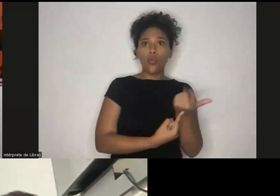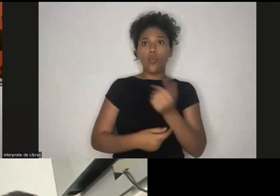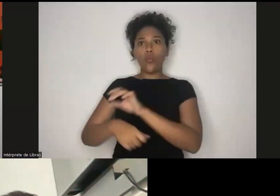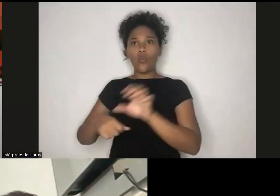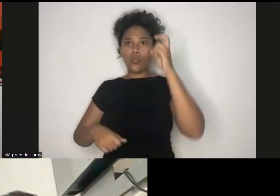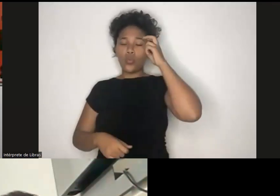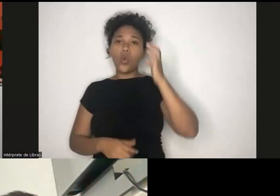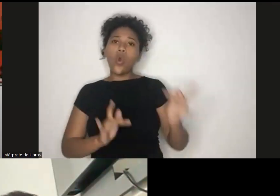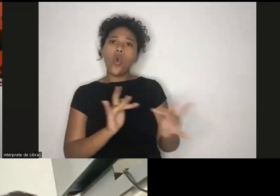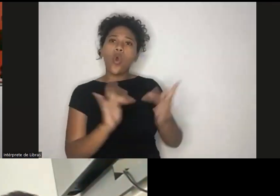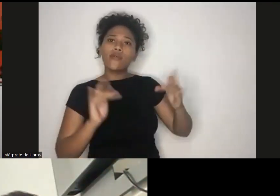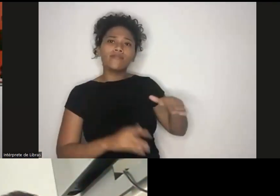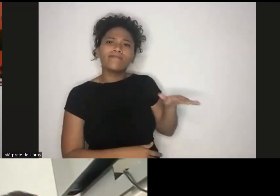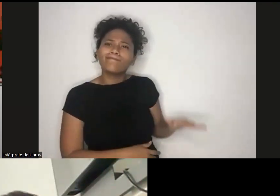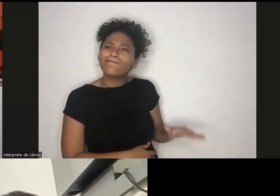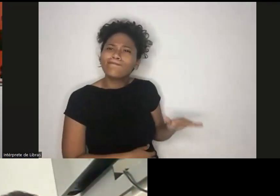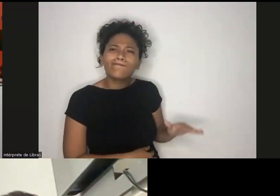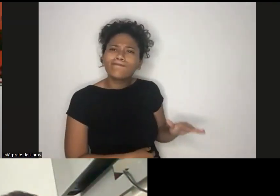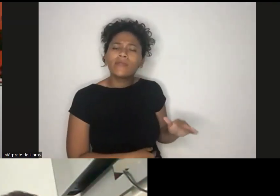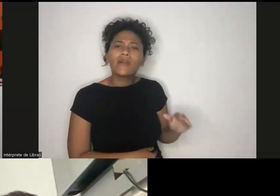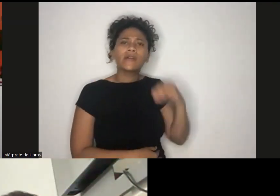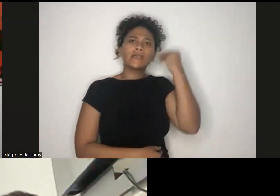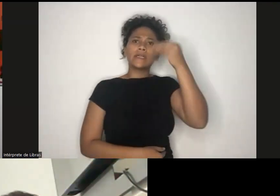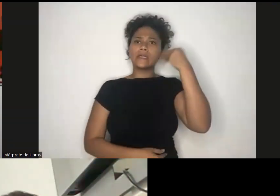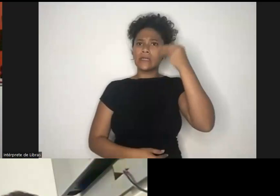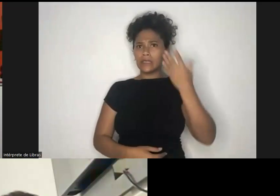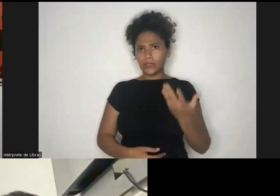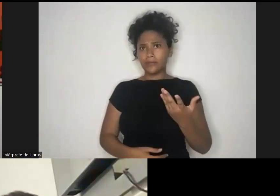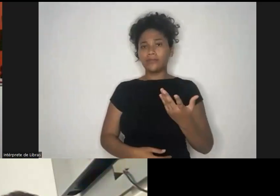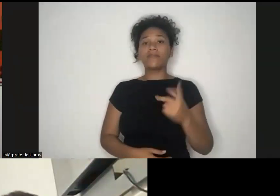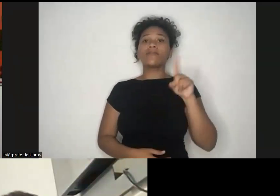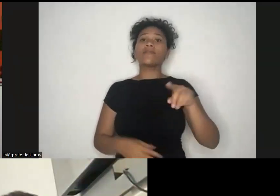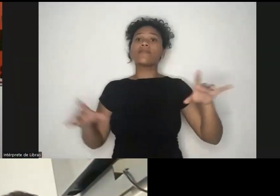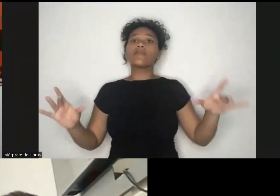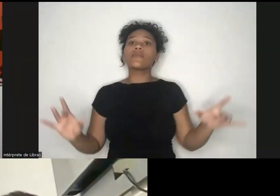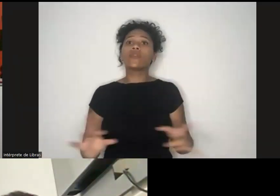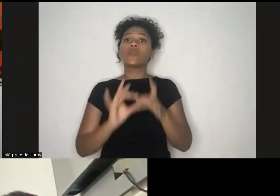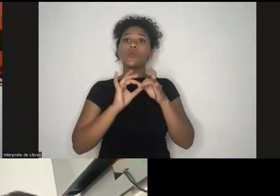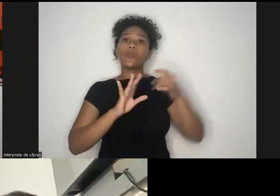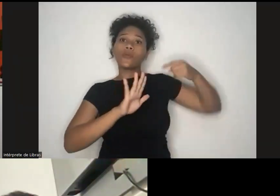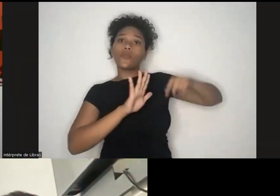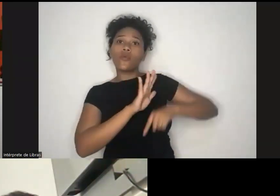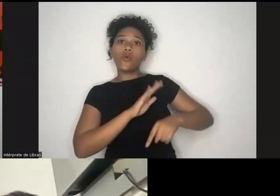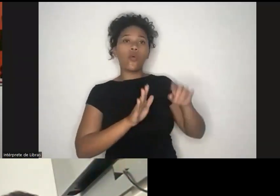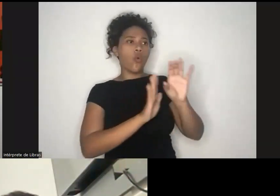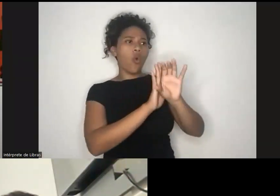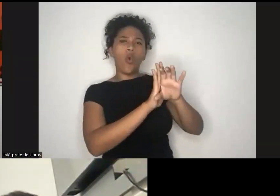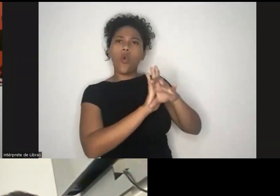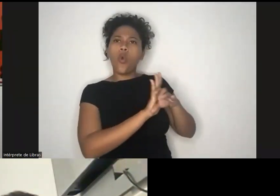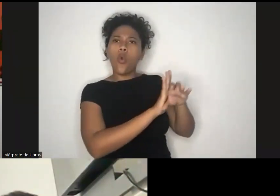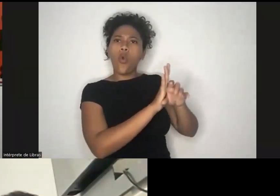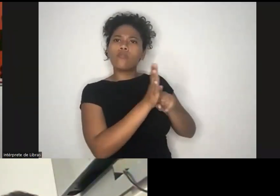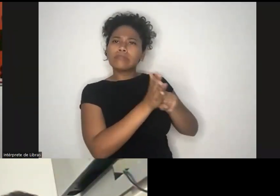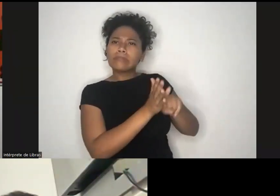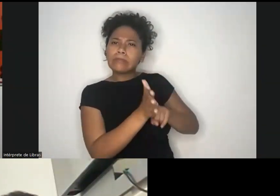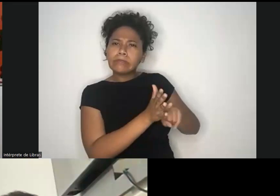com isso desde a primeira infância além da vivência cosmopolita que são somados é um aprofundamento conceitual dedicado